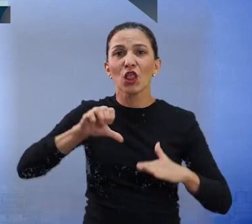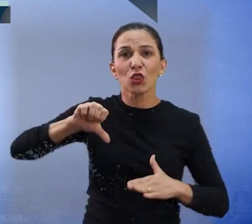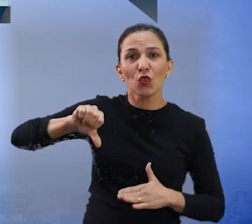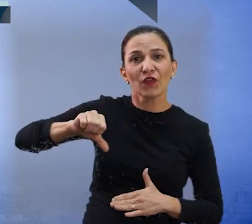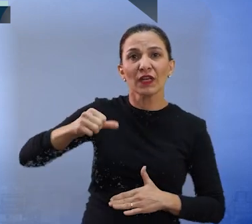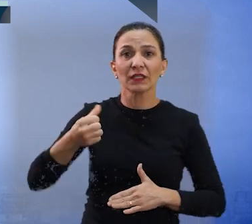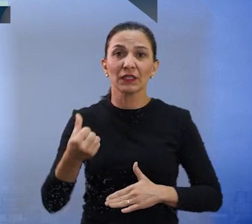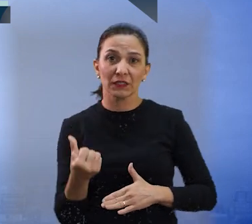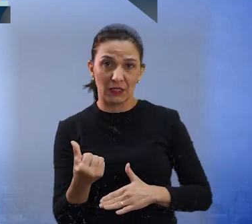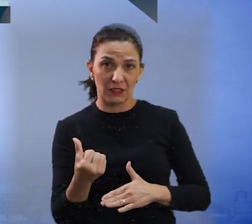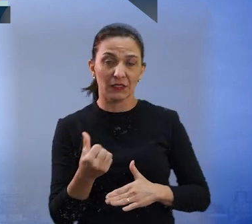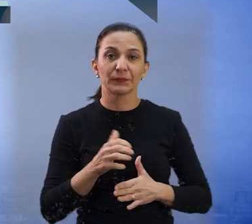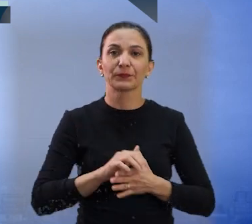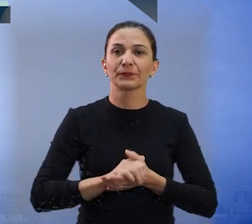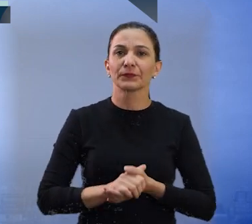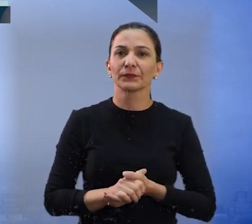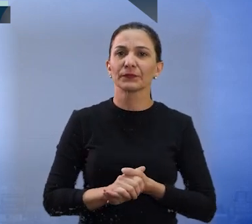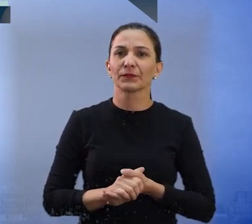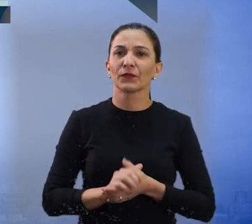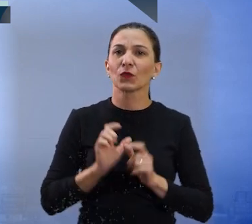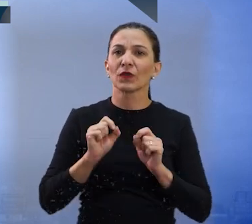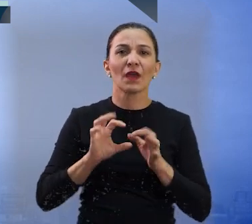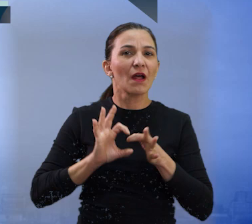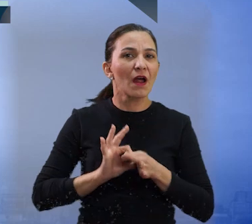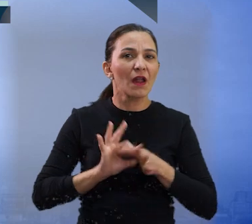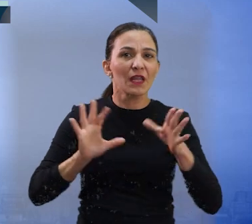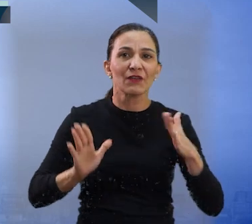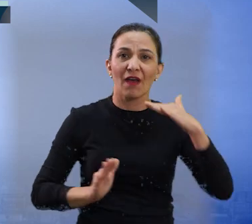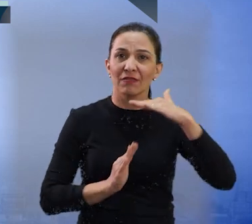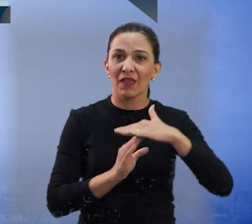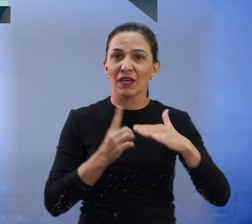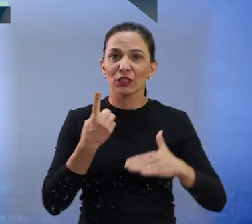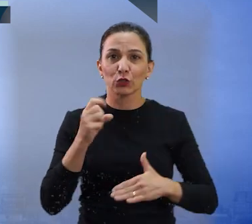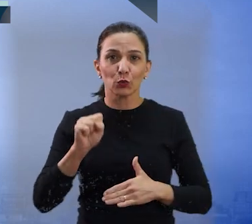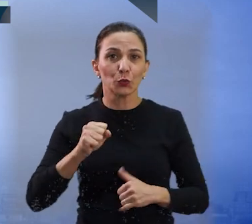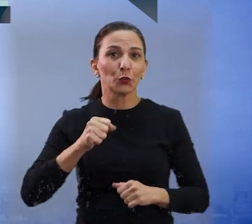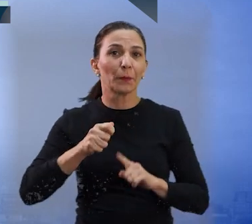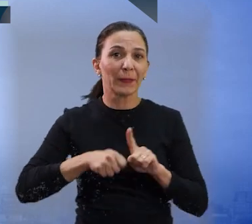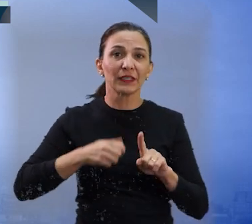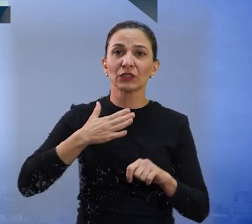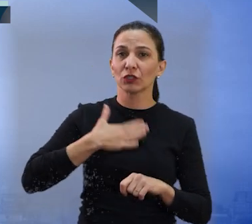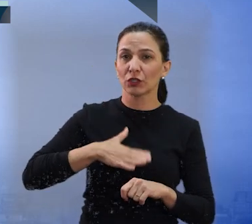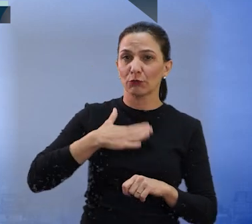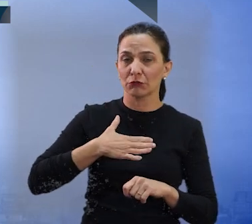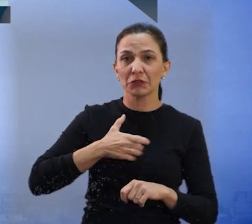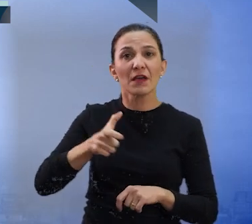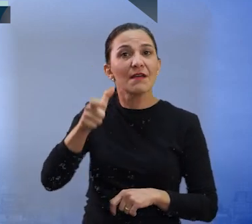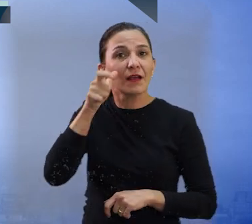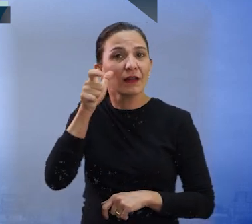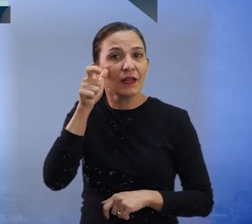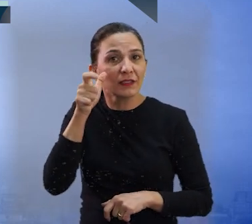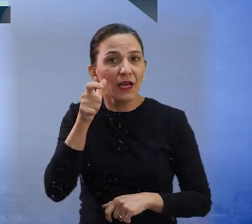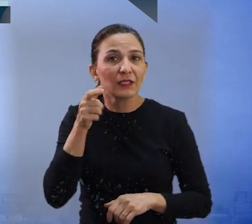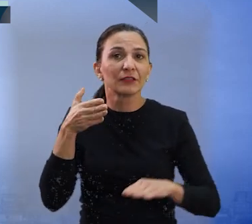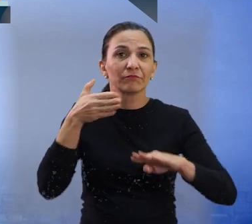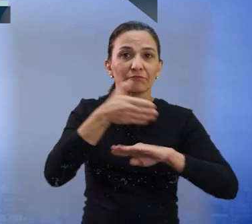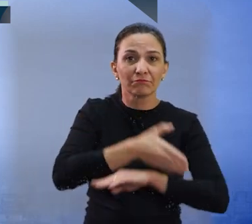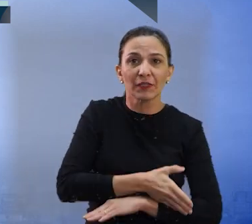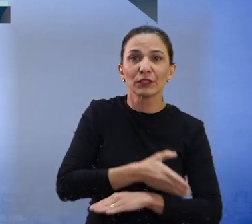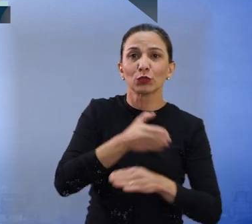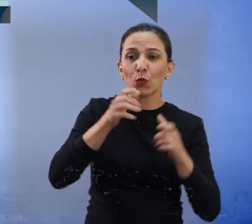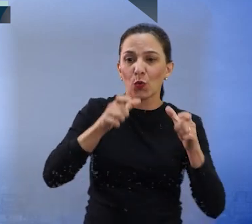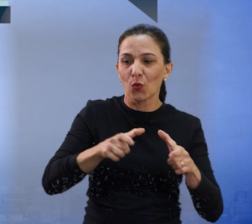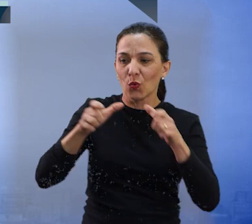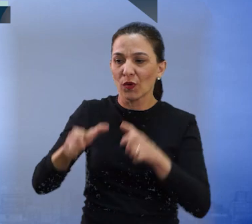até 96 vezes o refis estará disponível até 18 de agosto interessados podem procurar